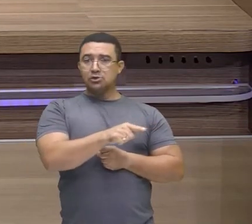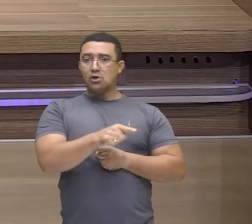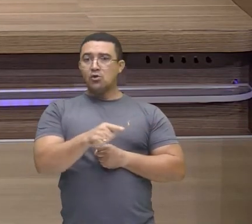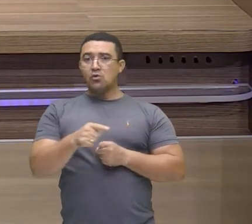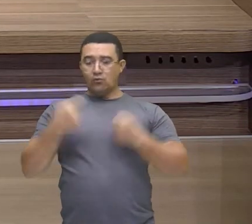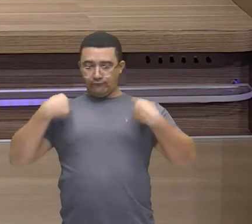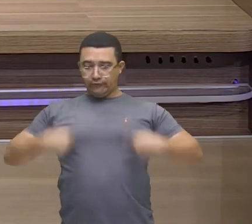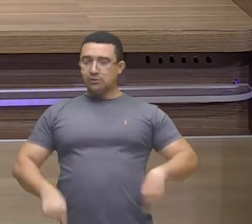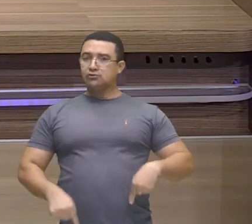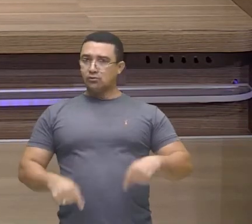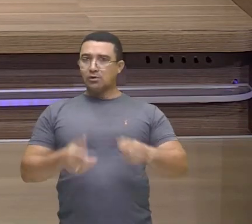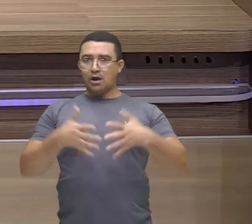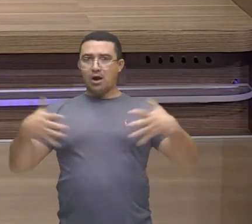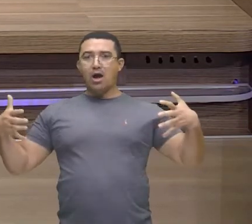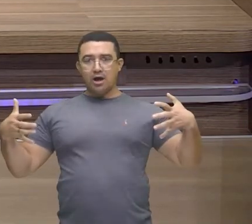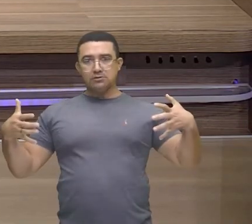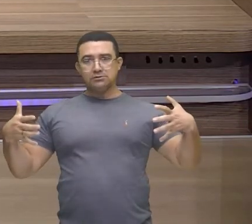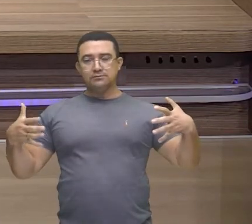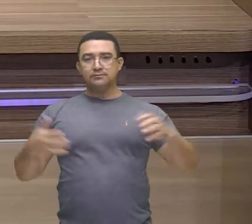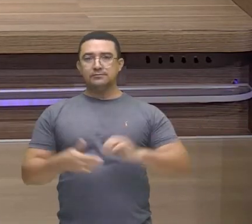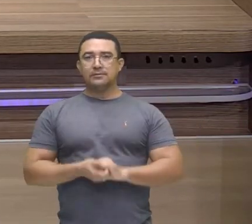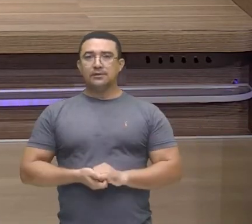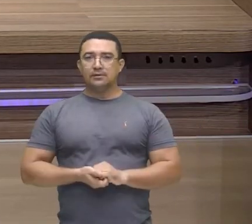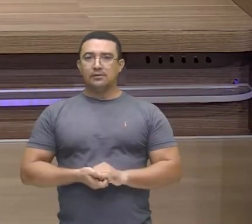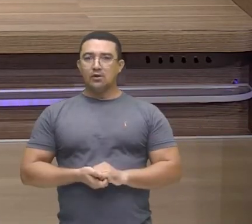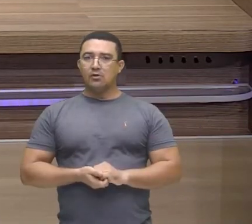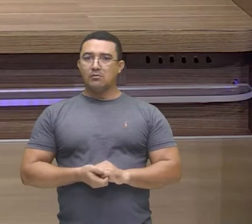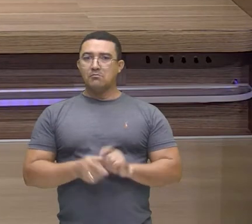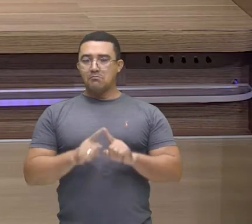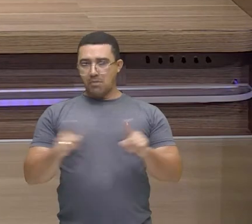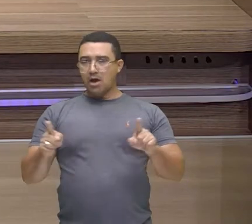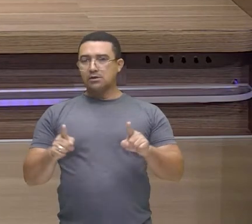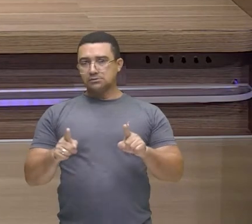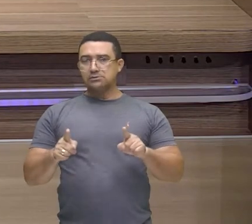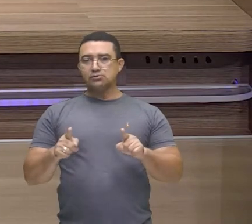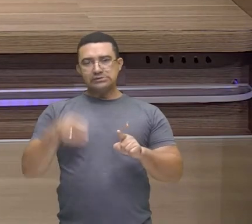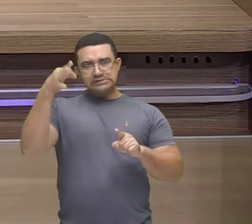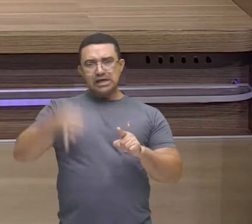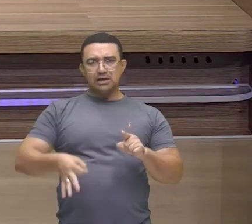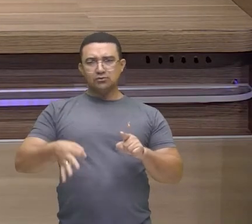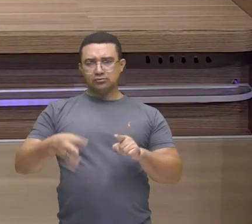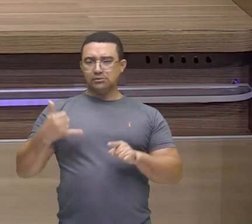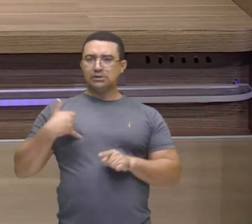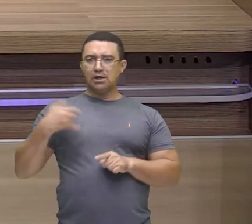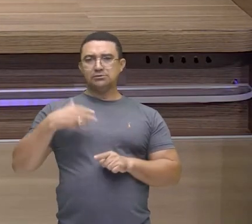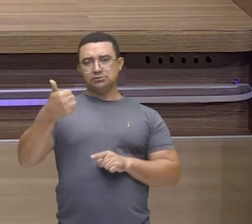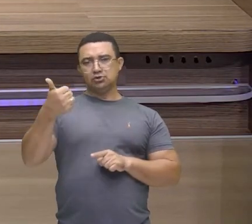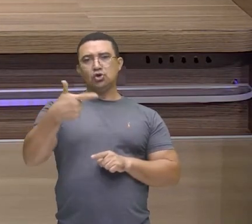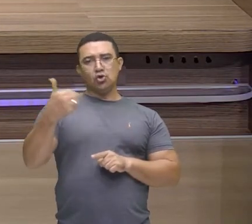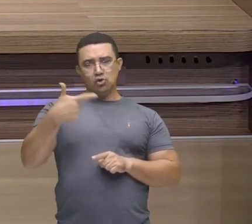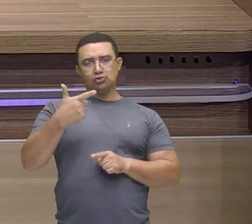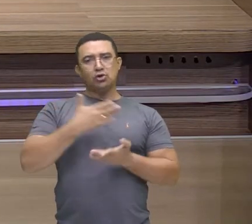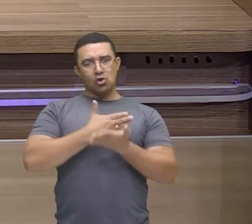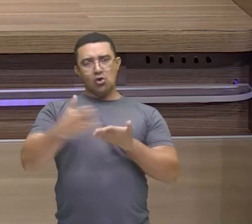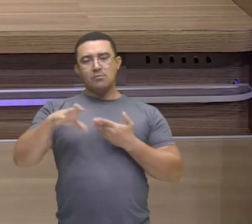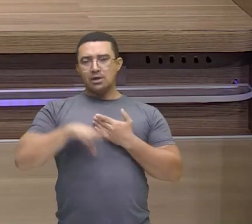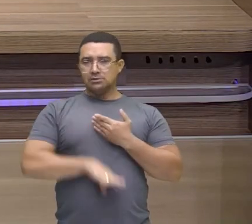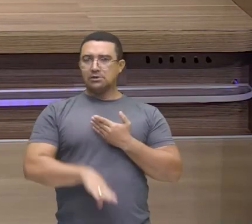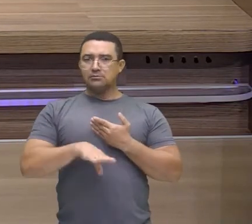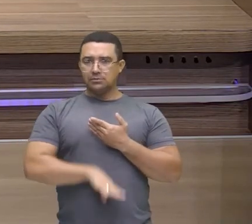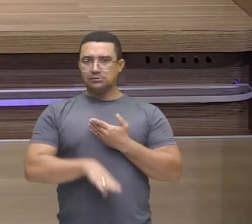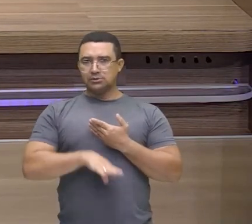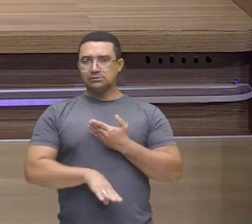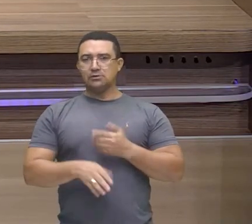Aí ela menstrua precocemente. Mas entre 12 anos de idade, a média, entre 11 e 12 anos de idade, é o início da menstruação. Por isso tem que estar